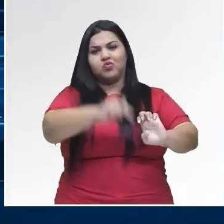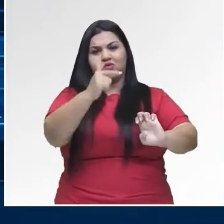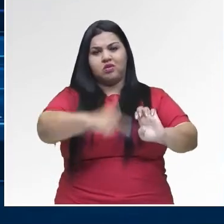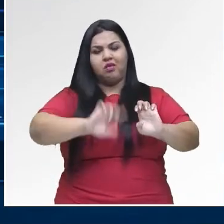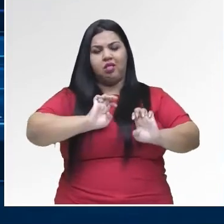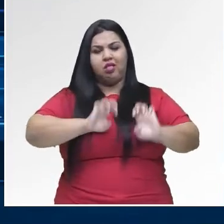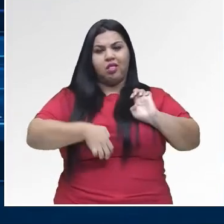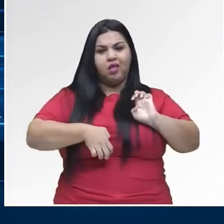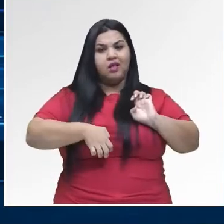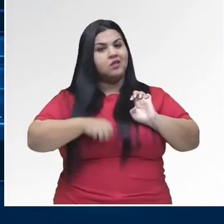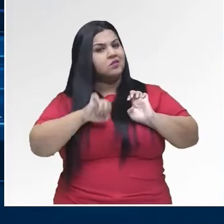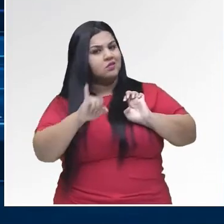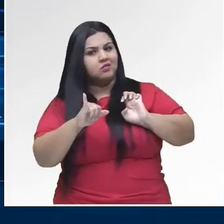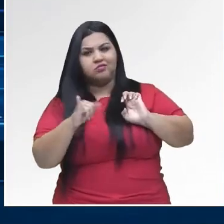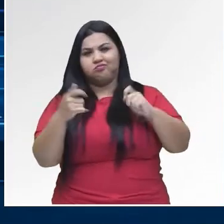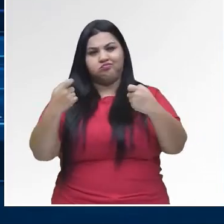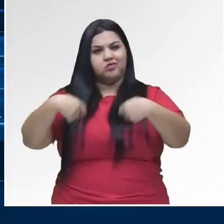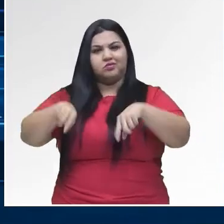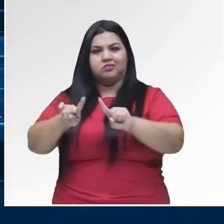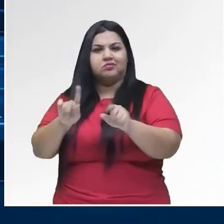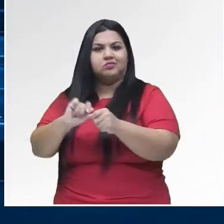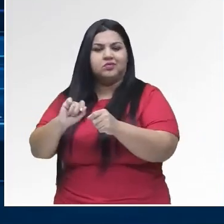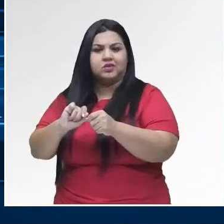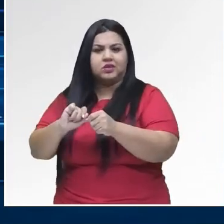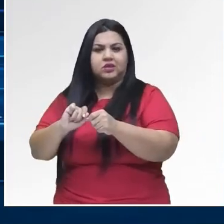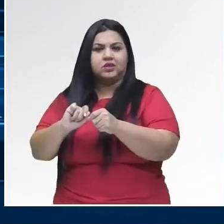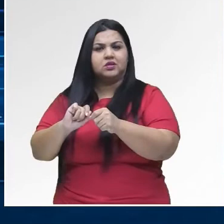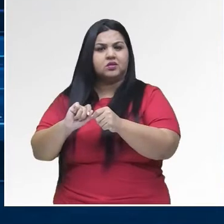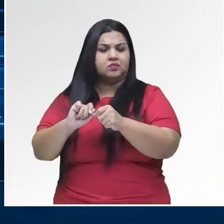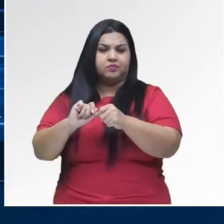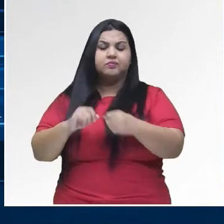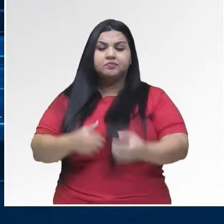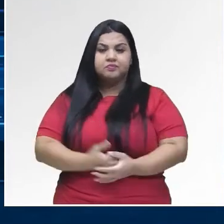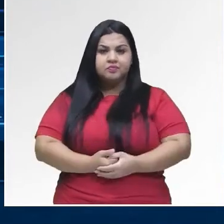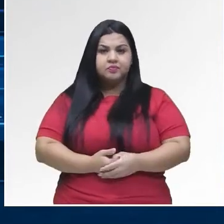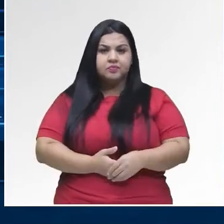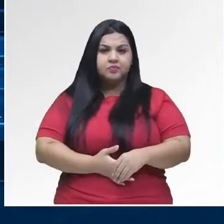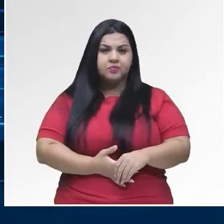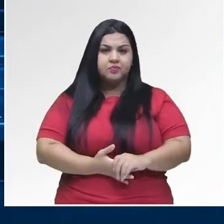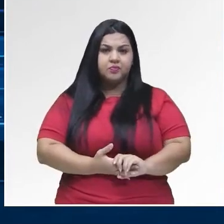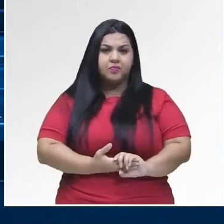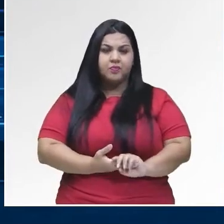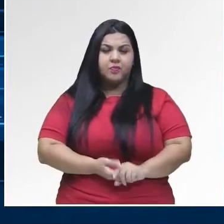né, se eu não devo fazer. Se é uma coisa que eu não devo.